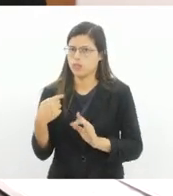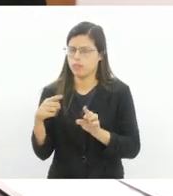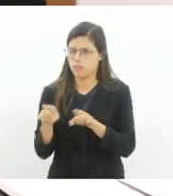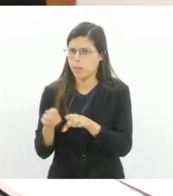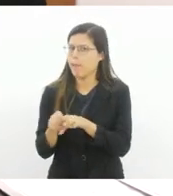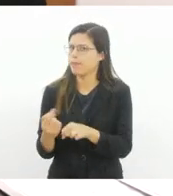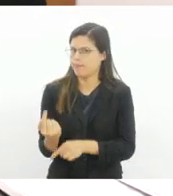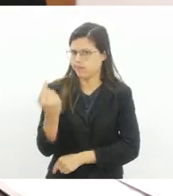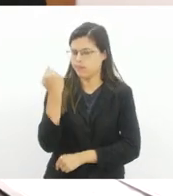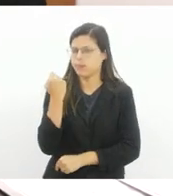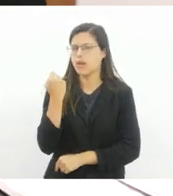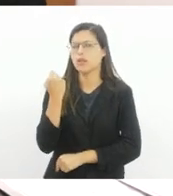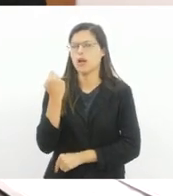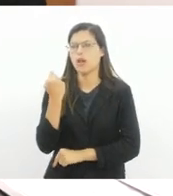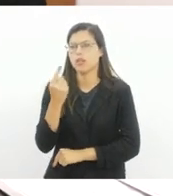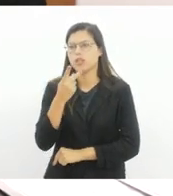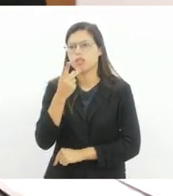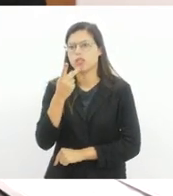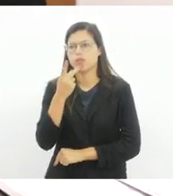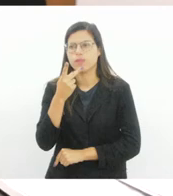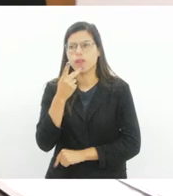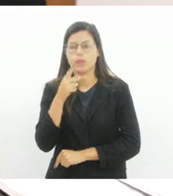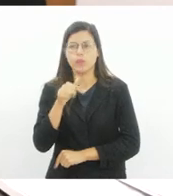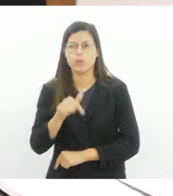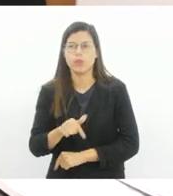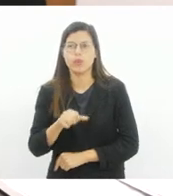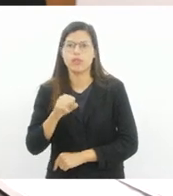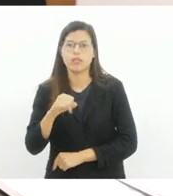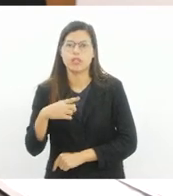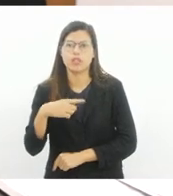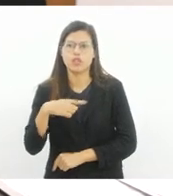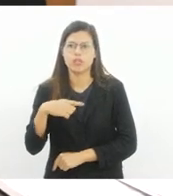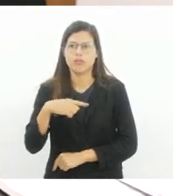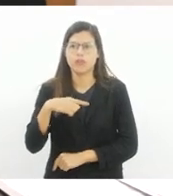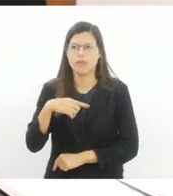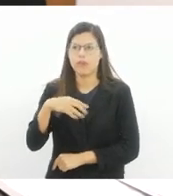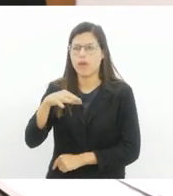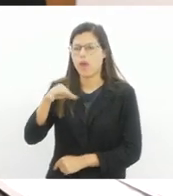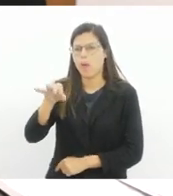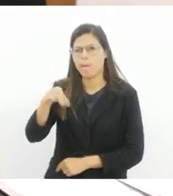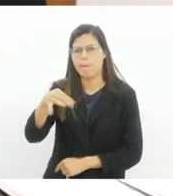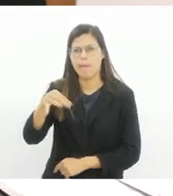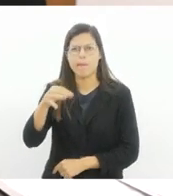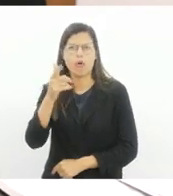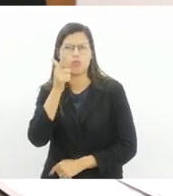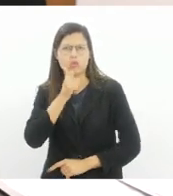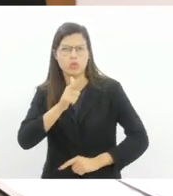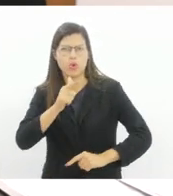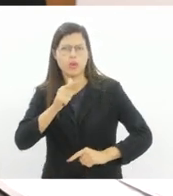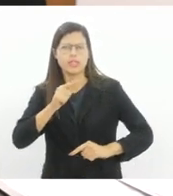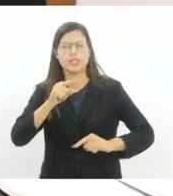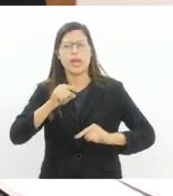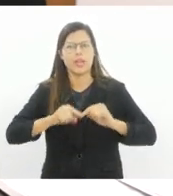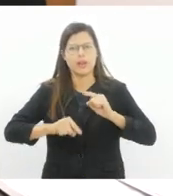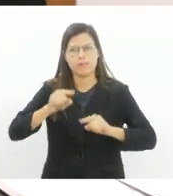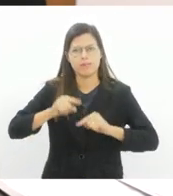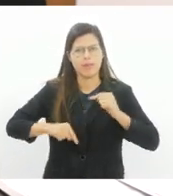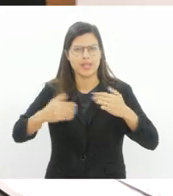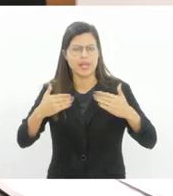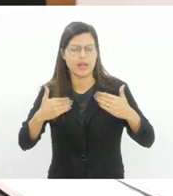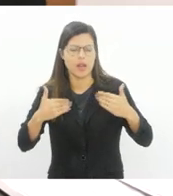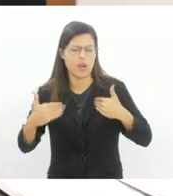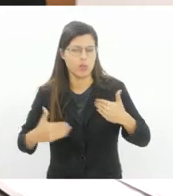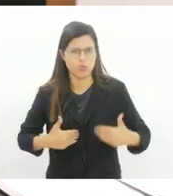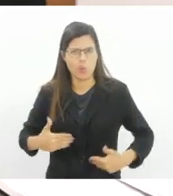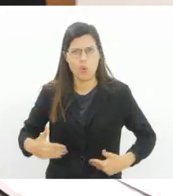a gente falou, não... Se a gente tiver um papel filtro, a gente colhe o vestígio da calcinha, da roupa e tal e